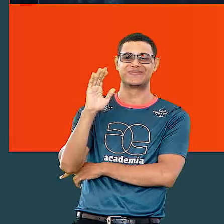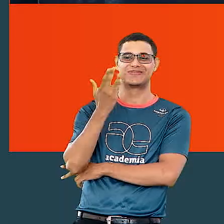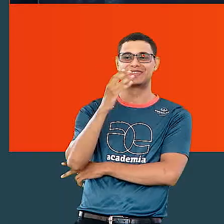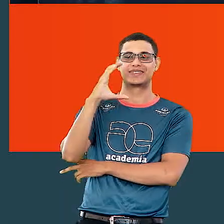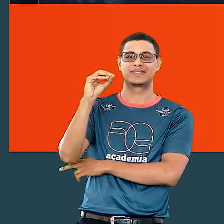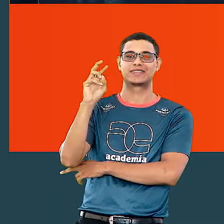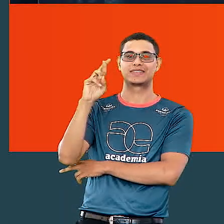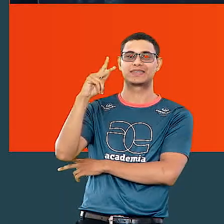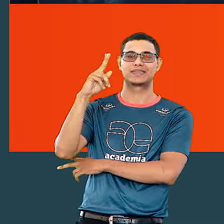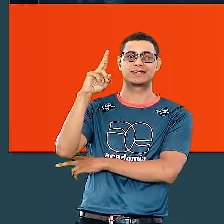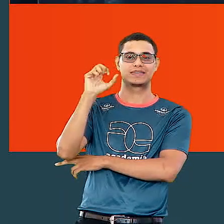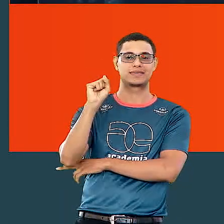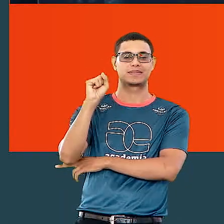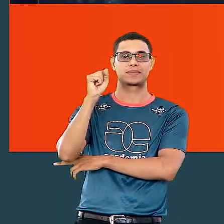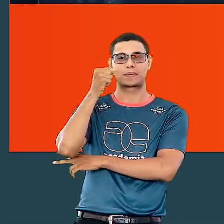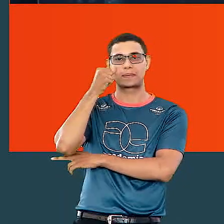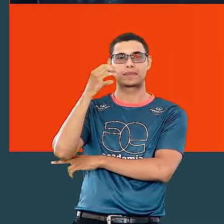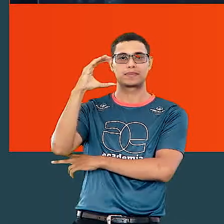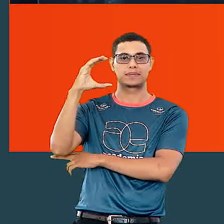Corpus.